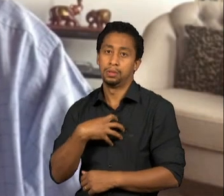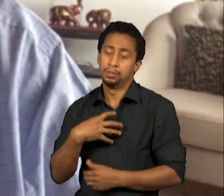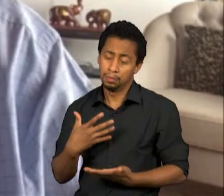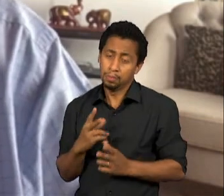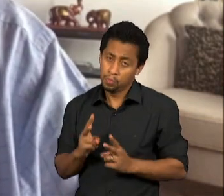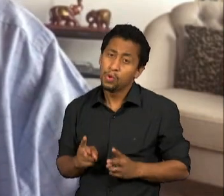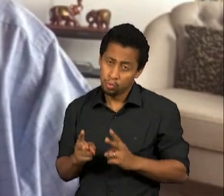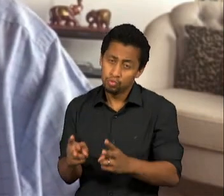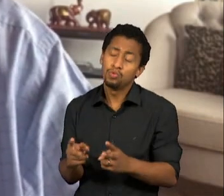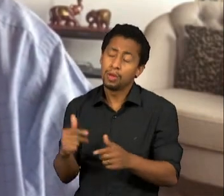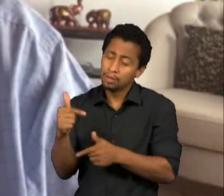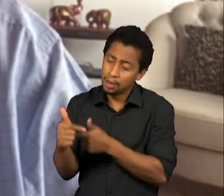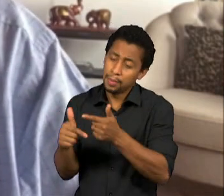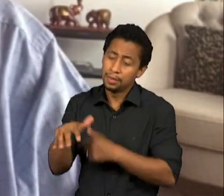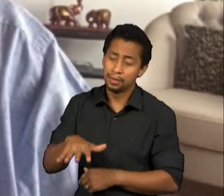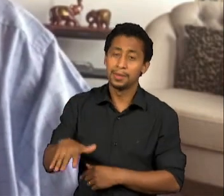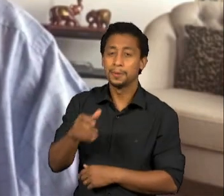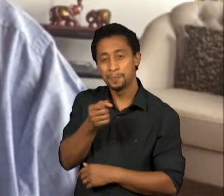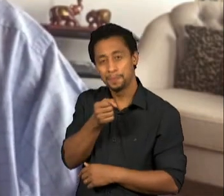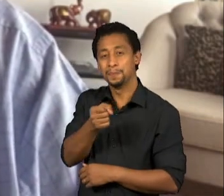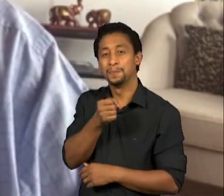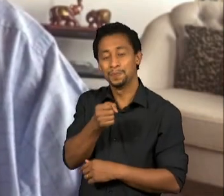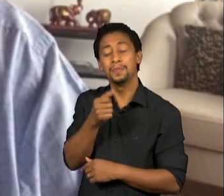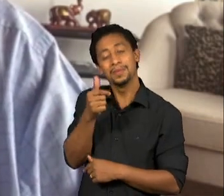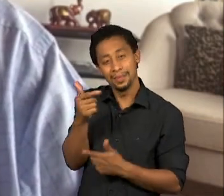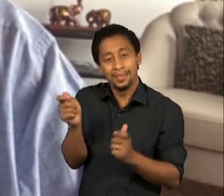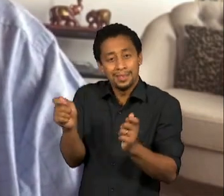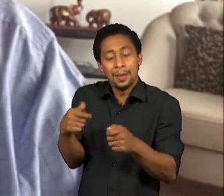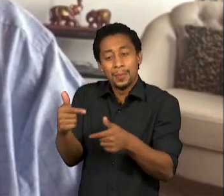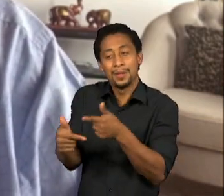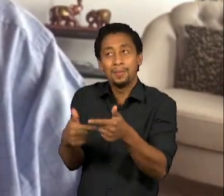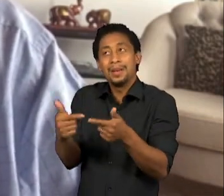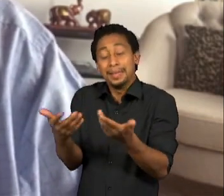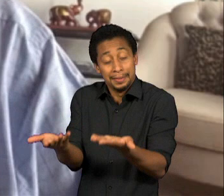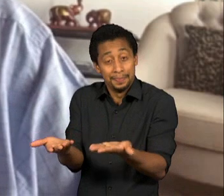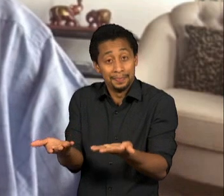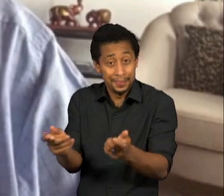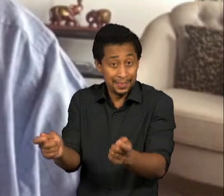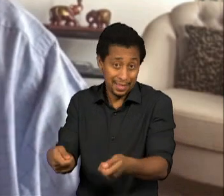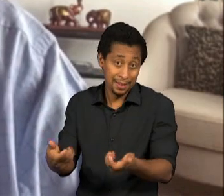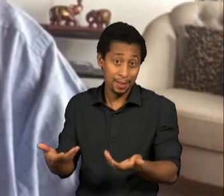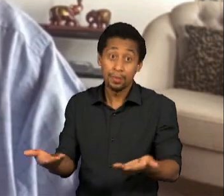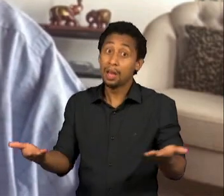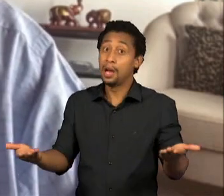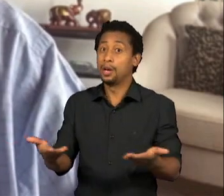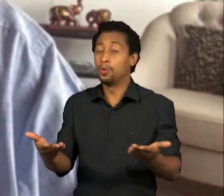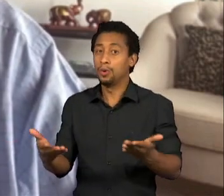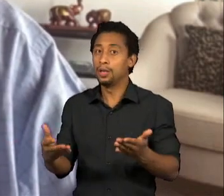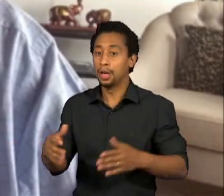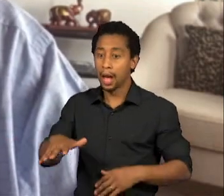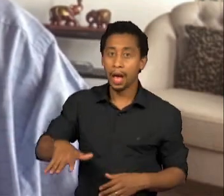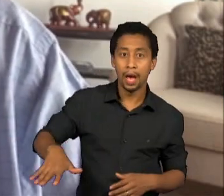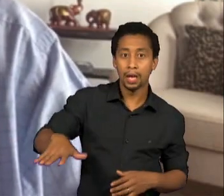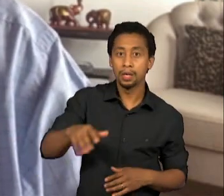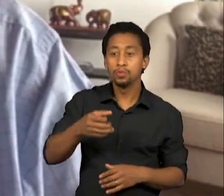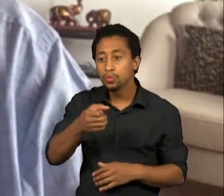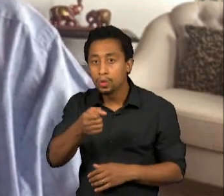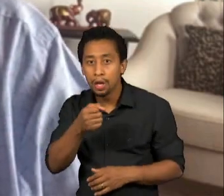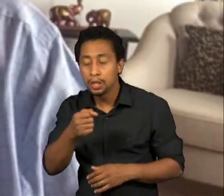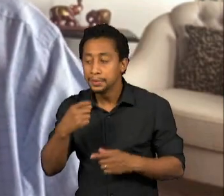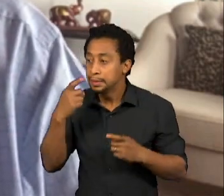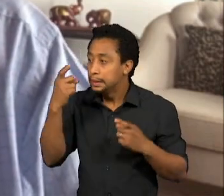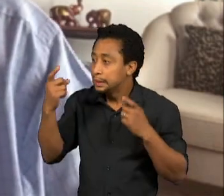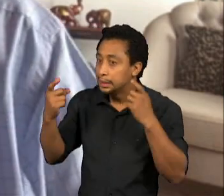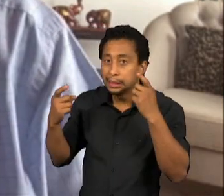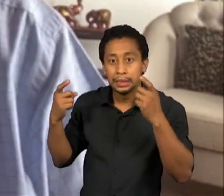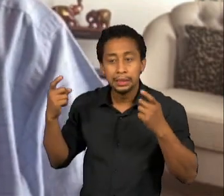subsistir e aí dar respaldo para o jornalista trabalhar com mais tranquilidade, porque hoje existe uma intranquilidade entre os jornalistas que